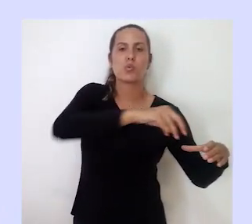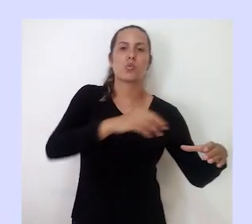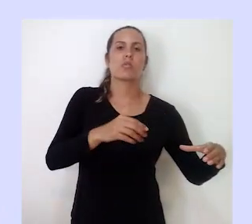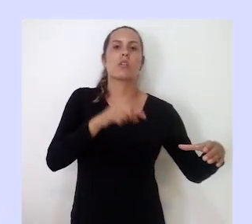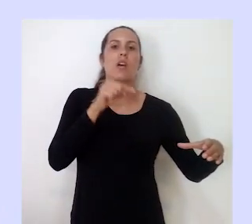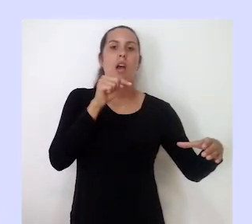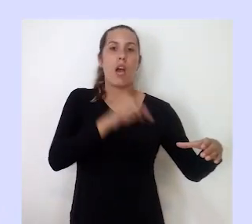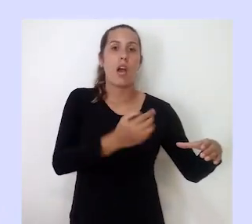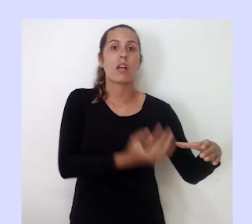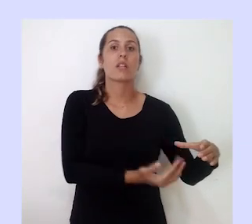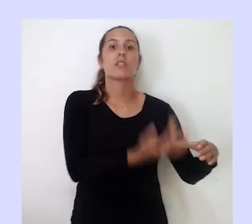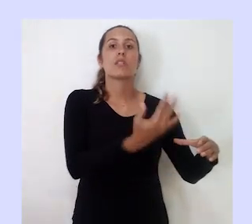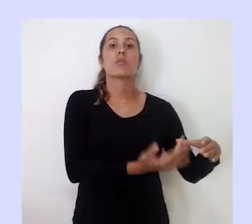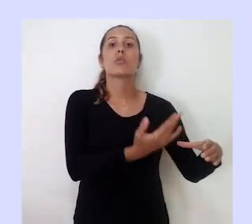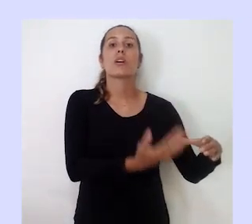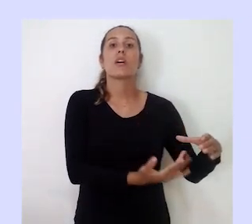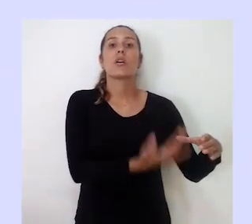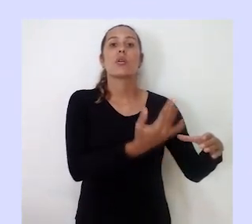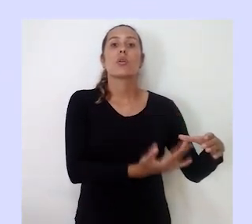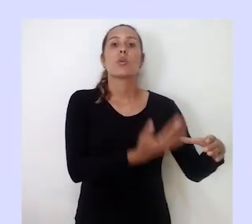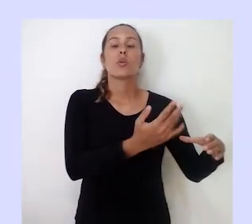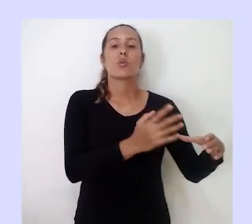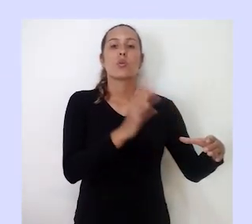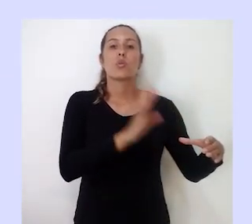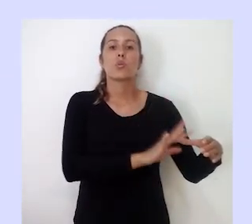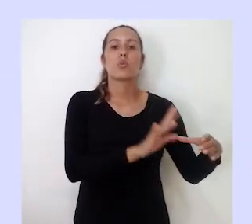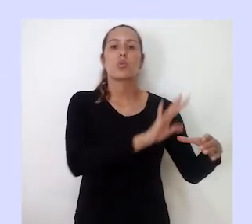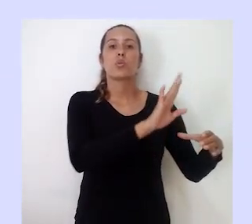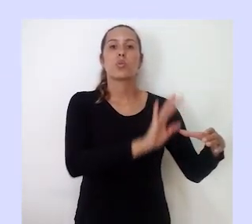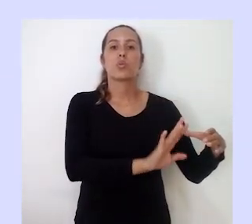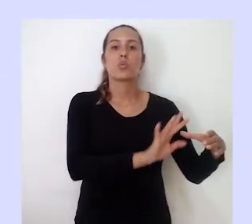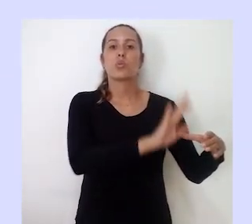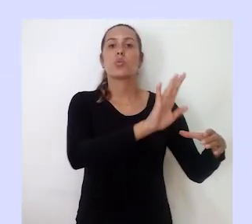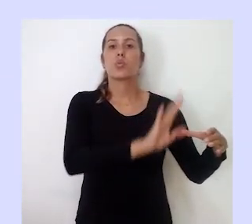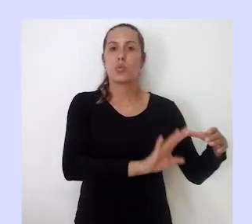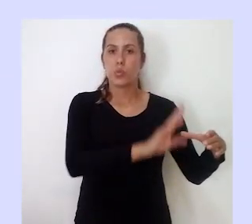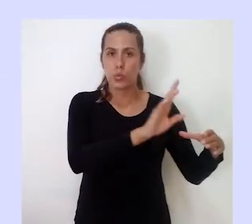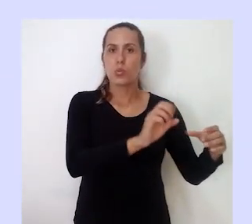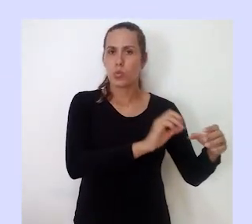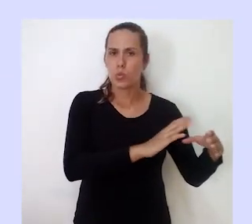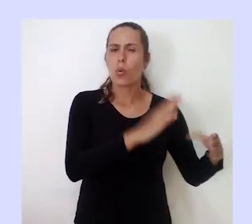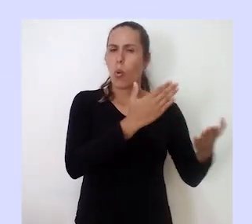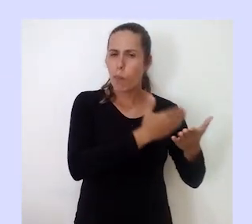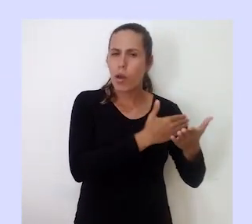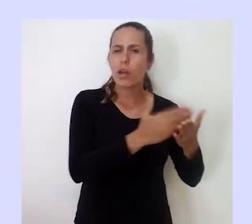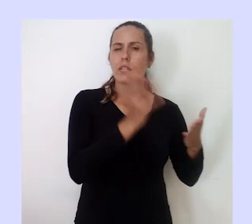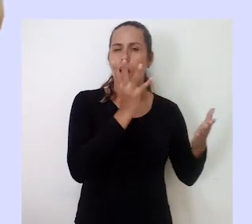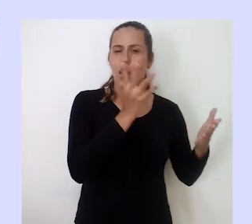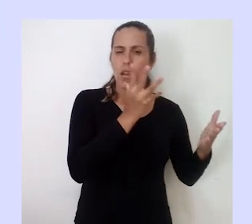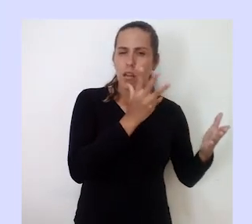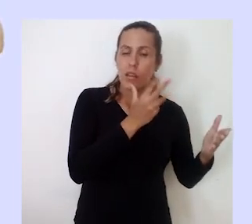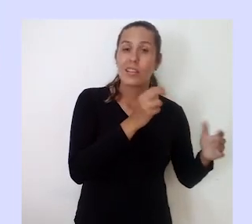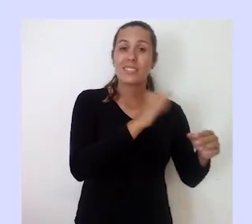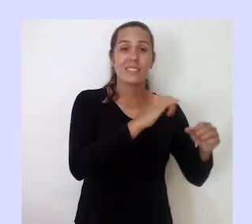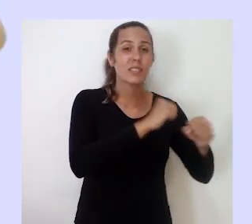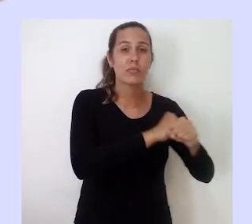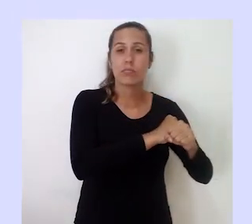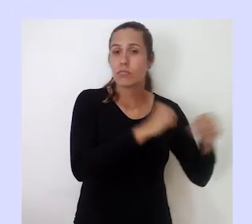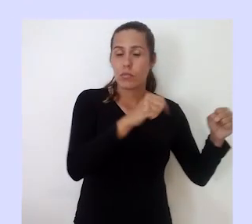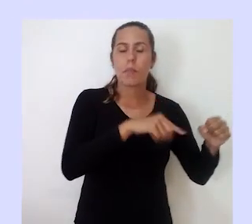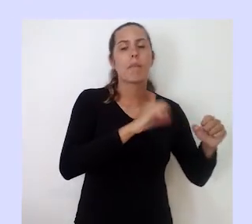ela começa a eliminar vapor, a pressão de dentro. Se não eliminar o vapor através dessa válvula, a